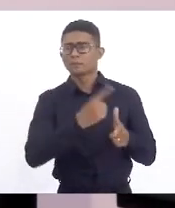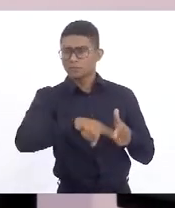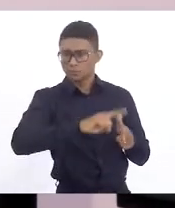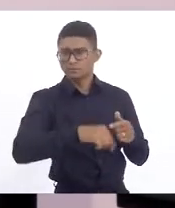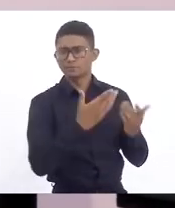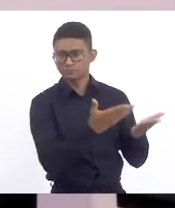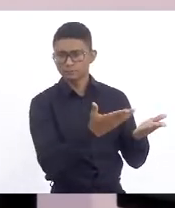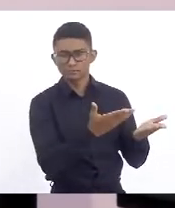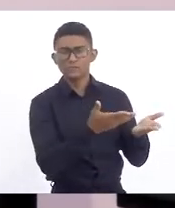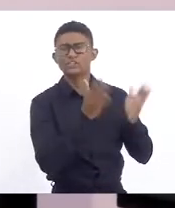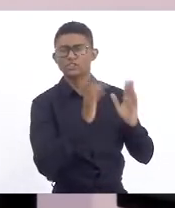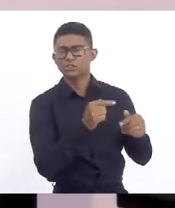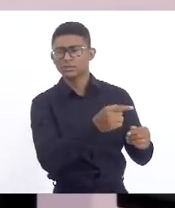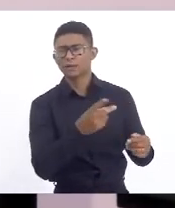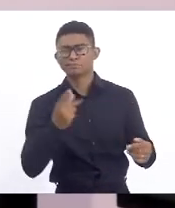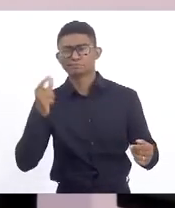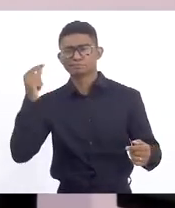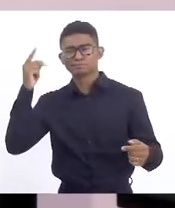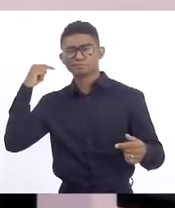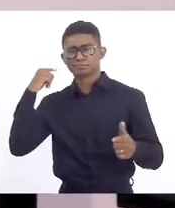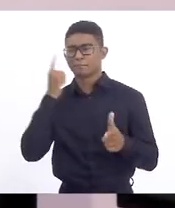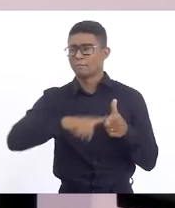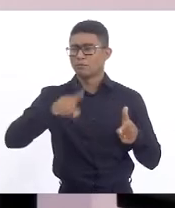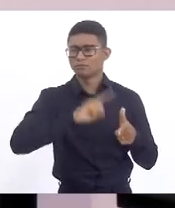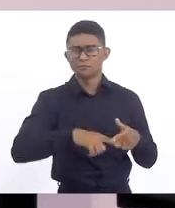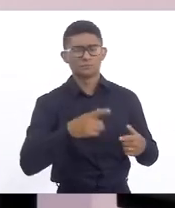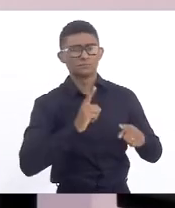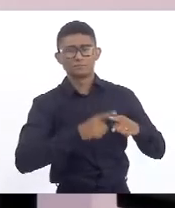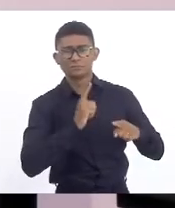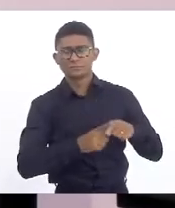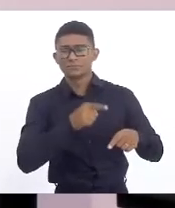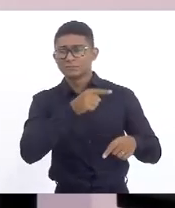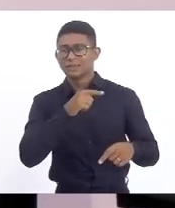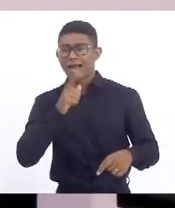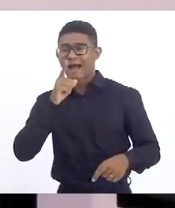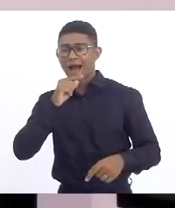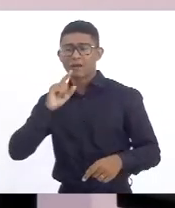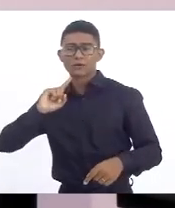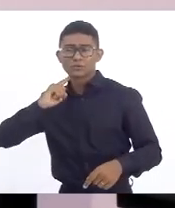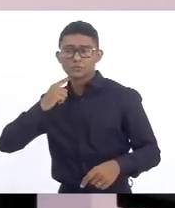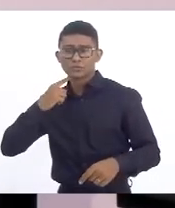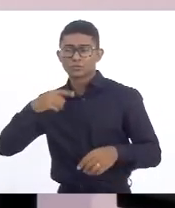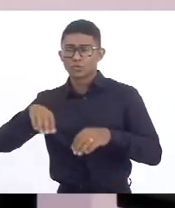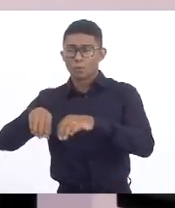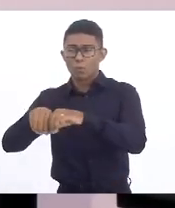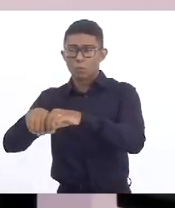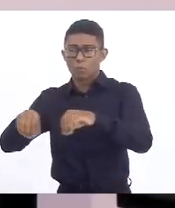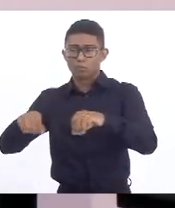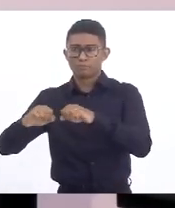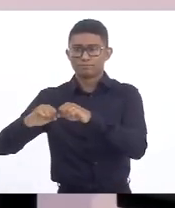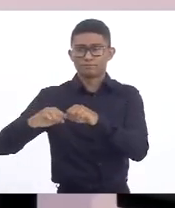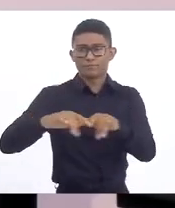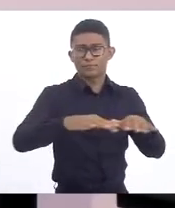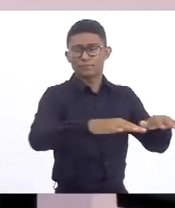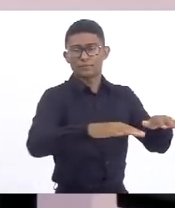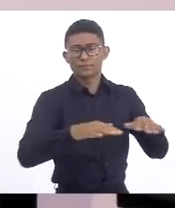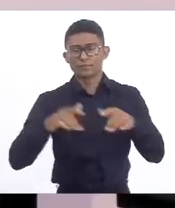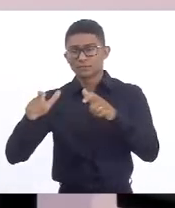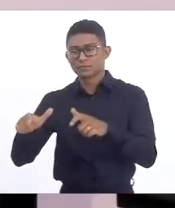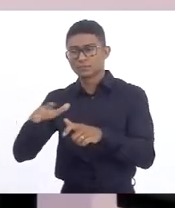é um problema antigo, porque a quantidade de esgoto que vem dos municípios de Queimados, Japeri, Nova Iguaçu, para Lagoa do